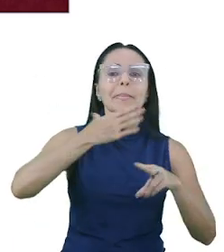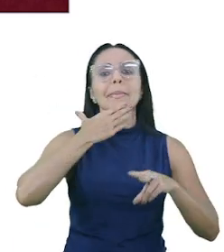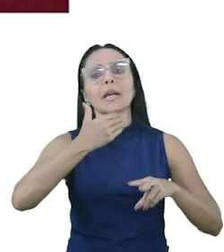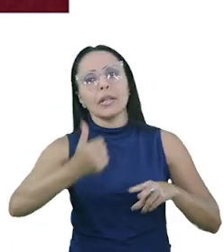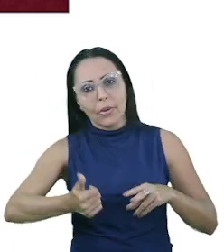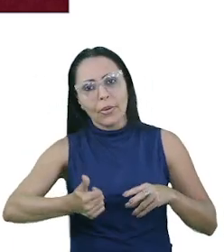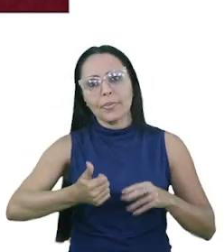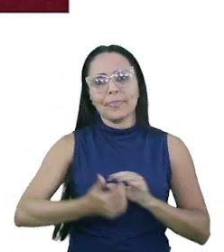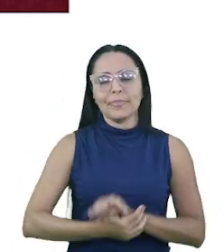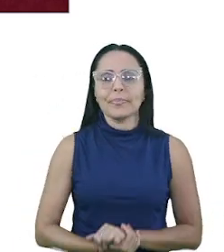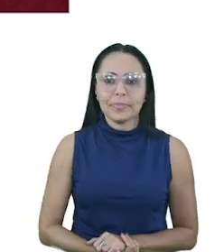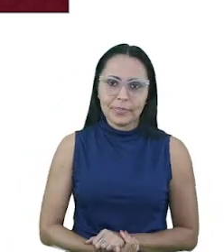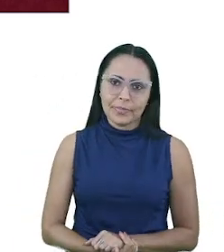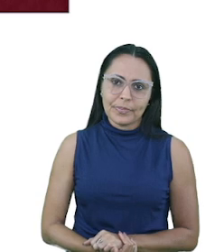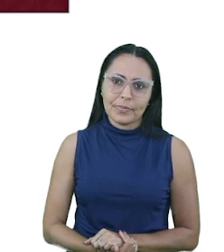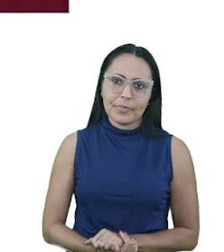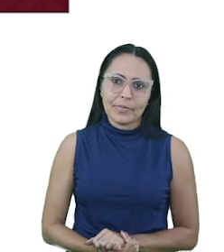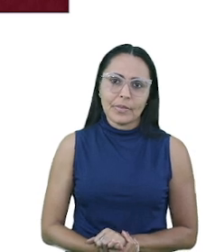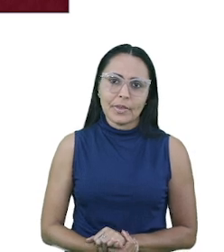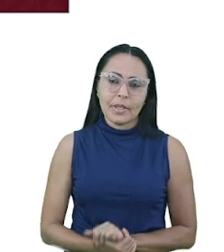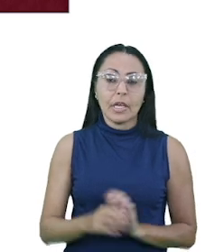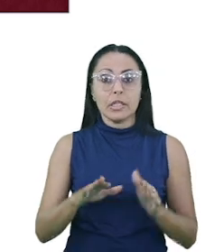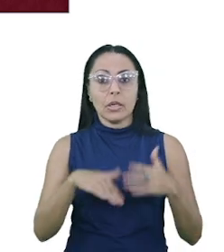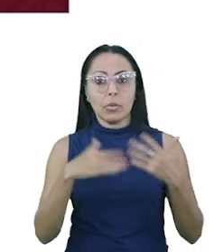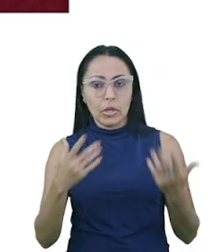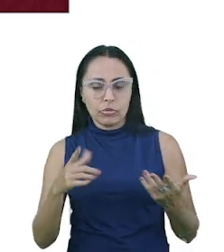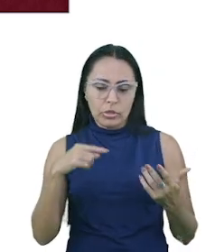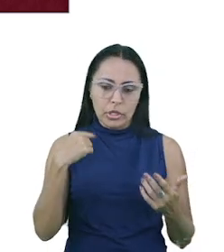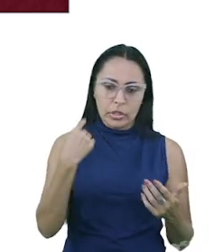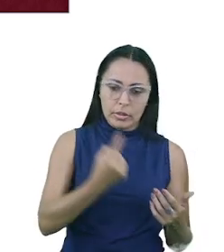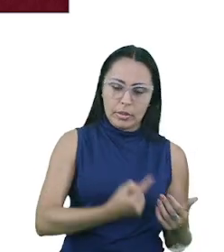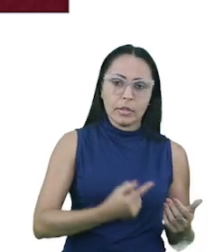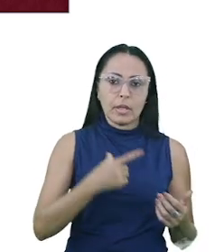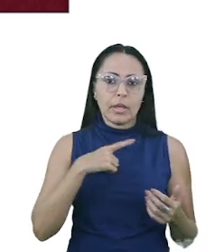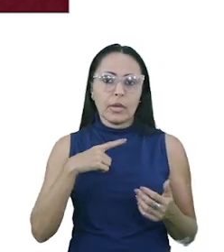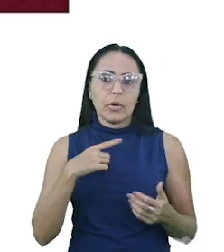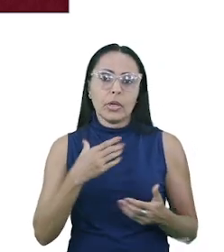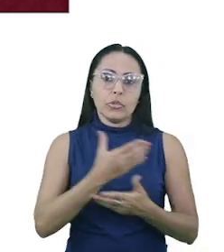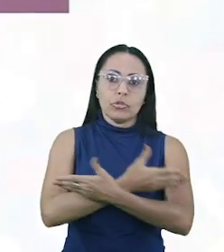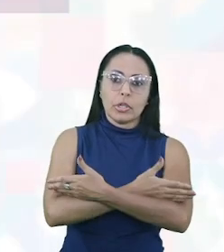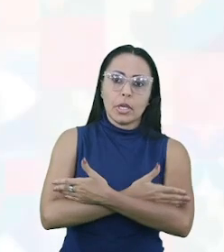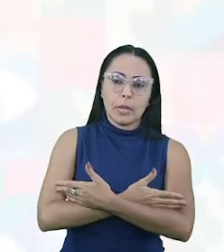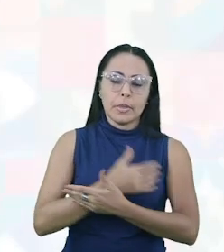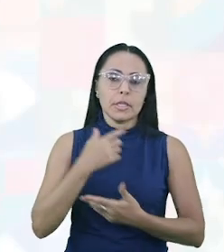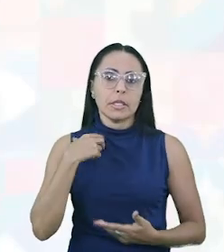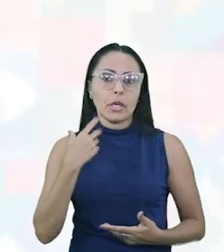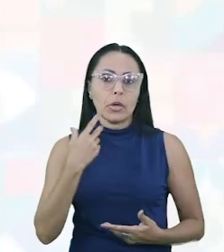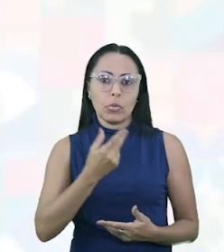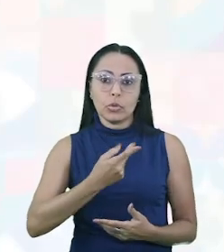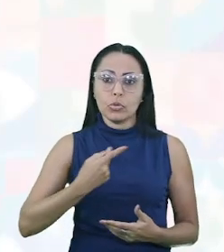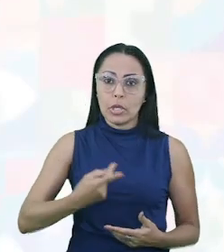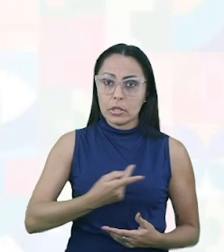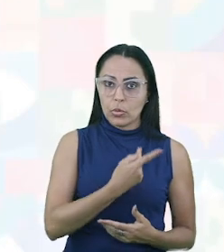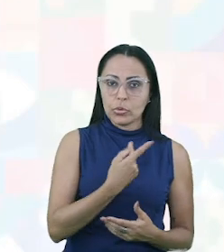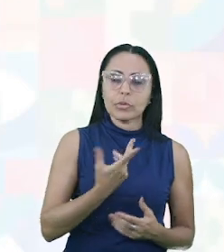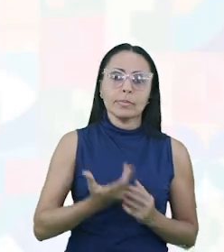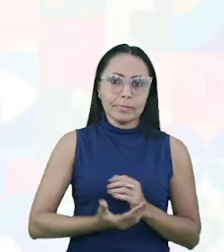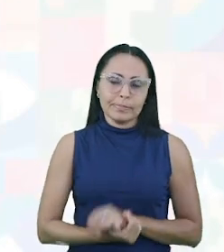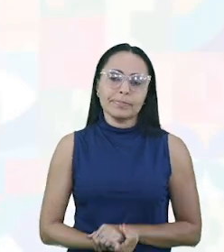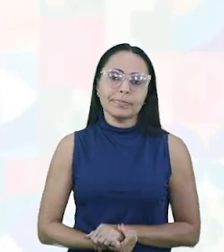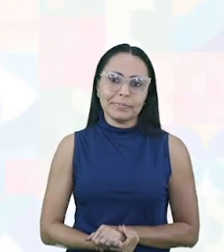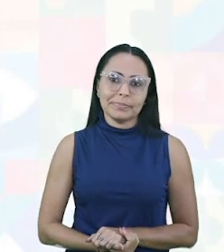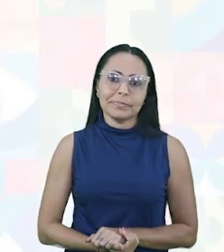está falando, né? Então a gente tem aqui umas camisas, né? Também são ilustrações tuas, né? Isso. São